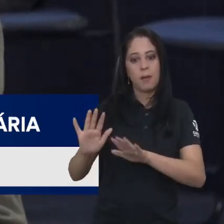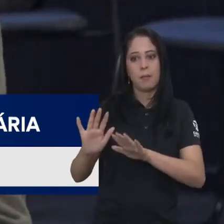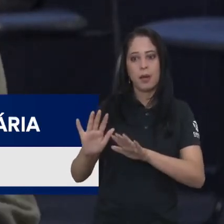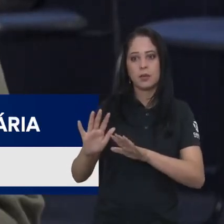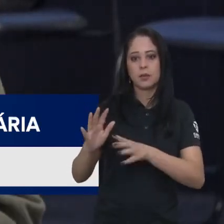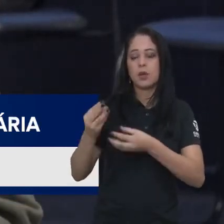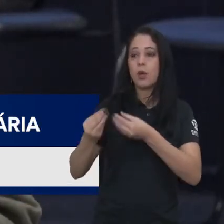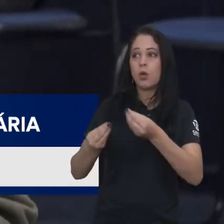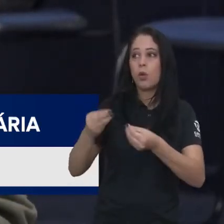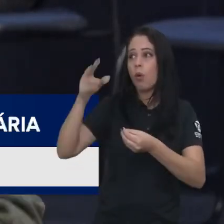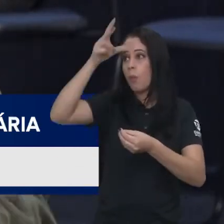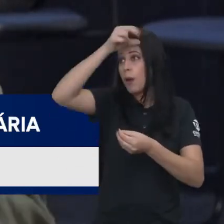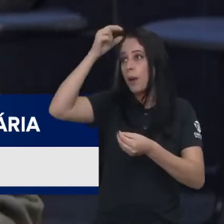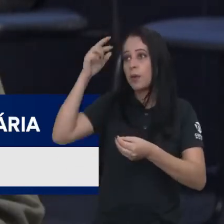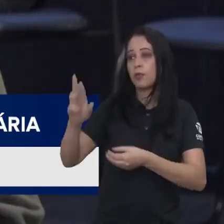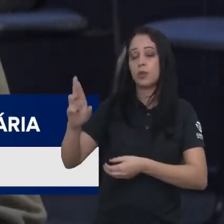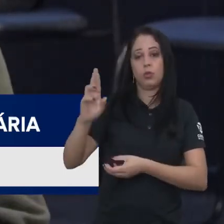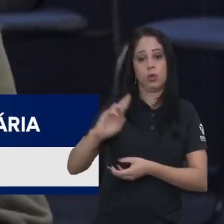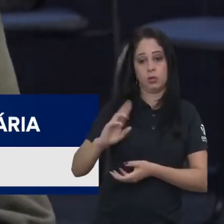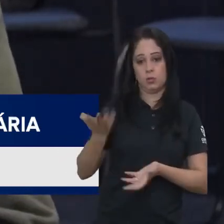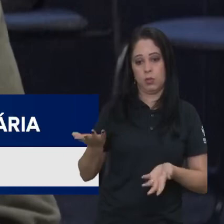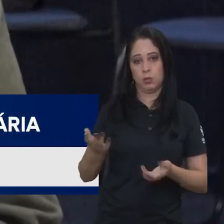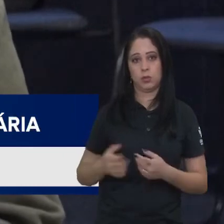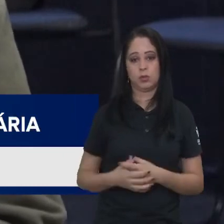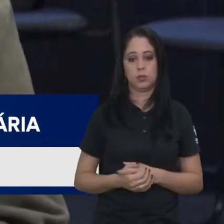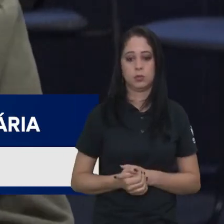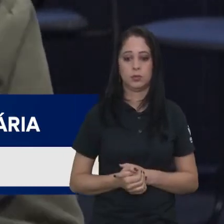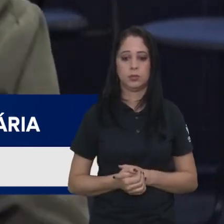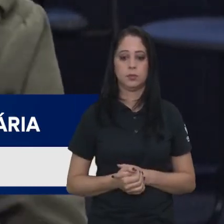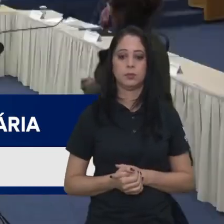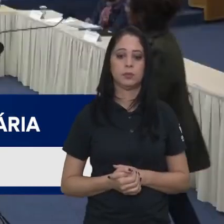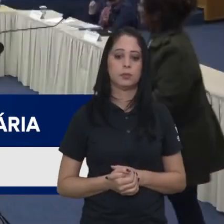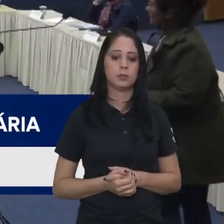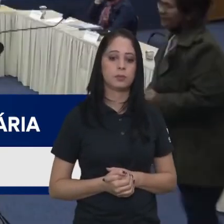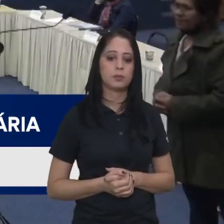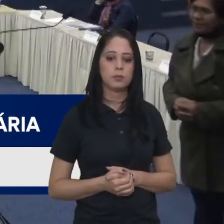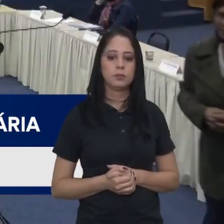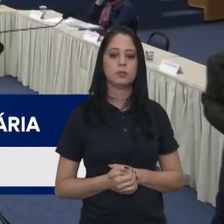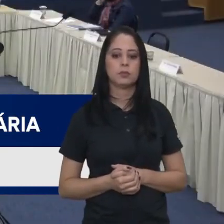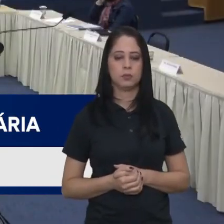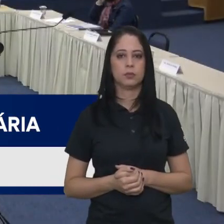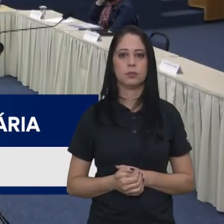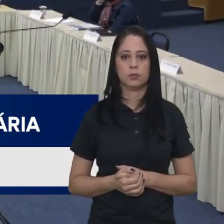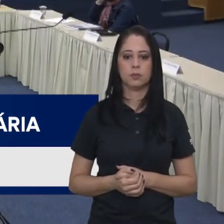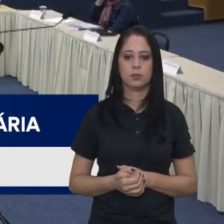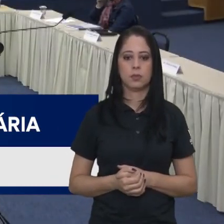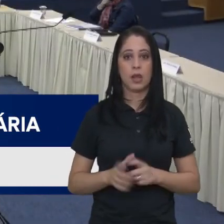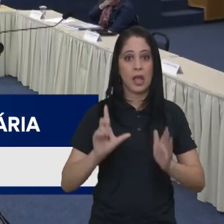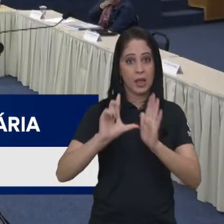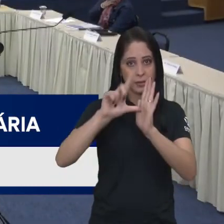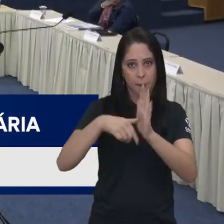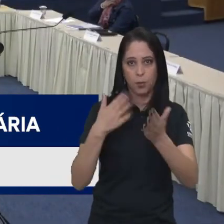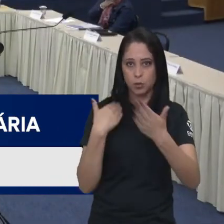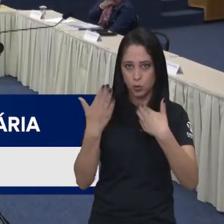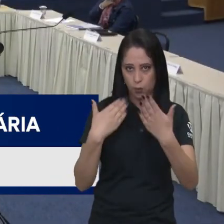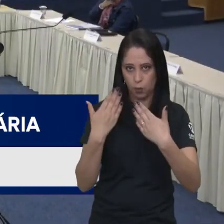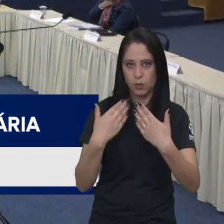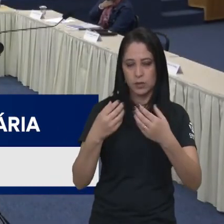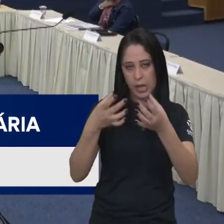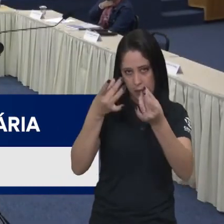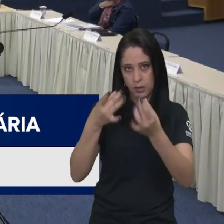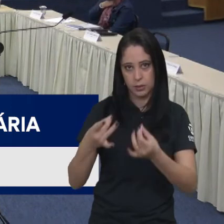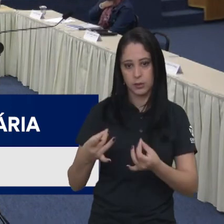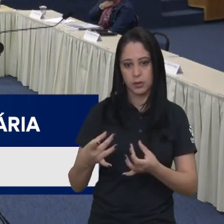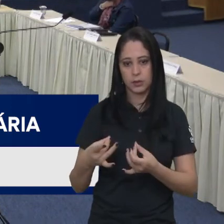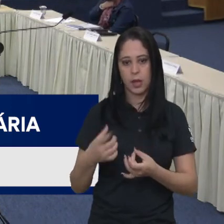mas eu não estou tendo um retorno do outro lado. Obrigado. Obrigado. Estarei, em breve estarei, depois eu converso com vocês, aí,